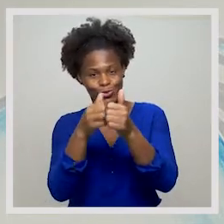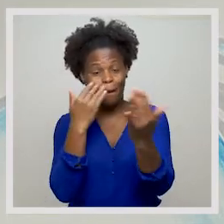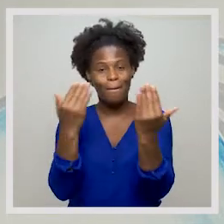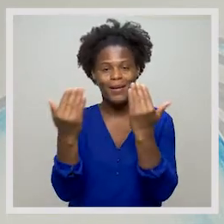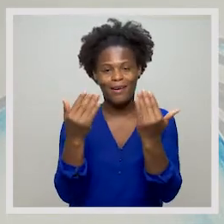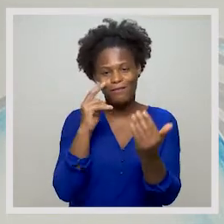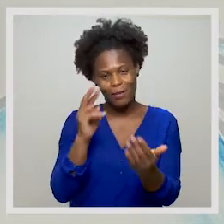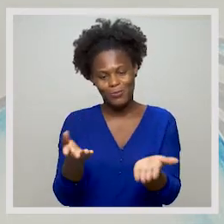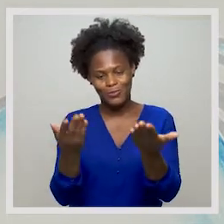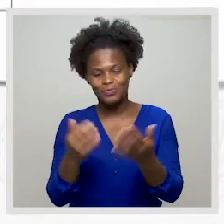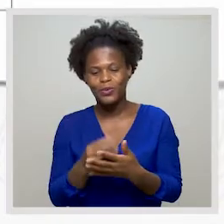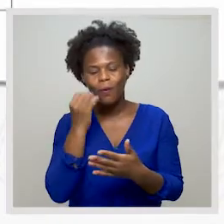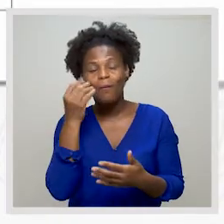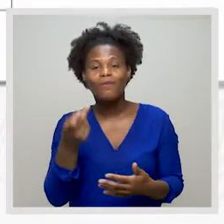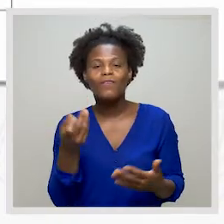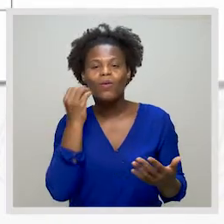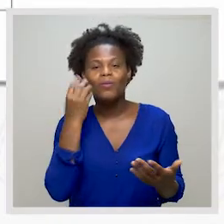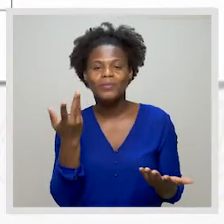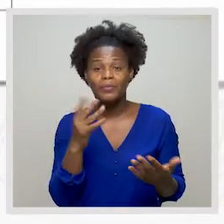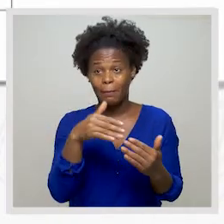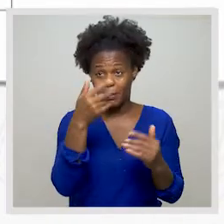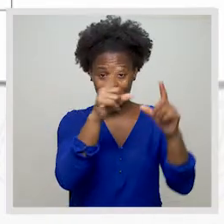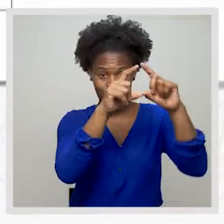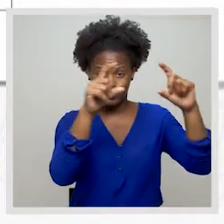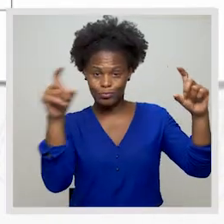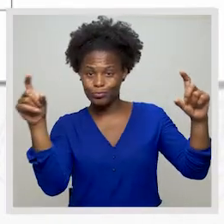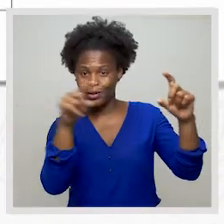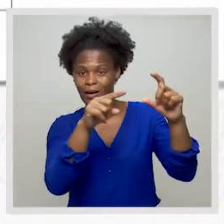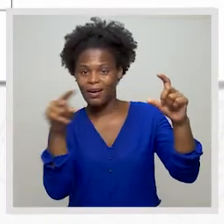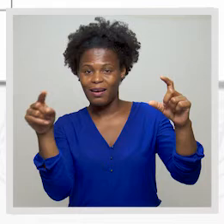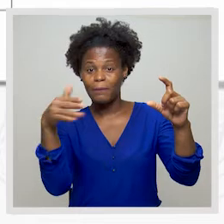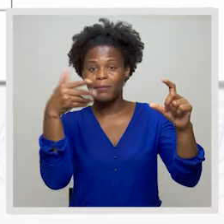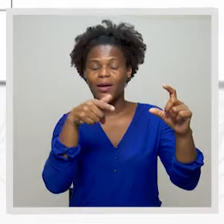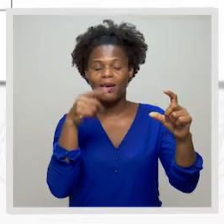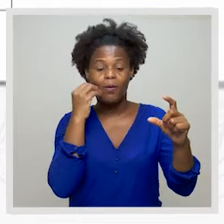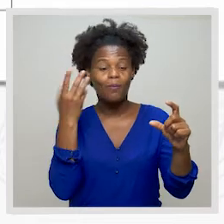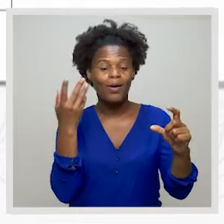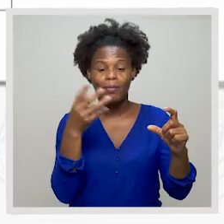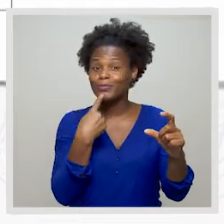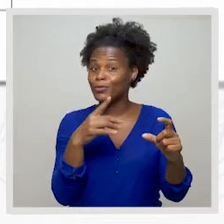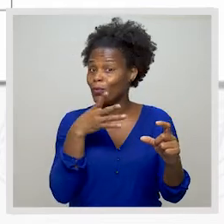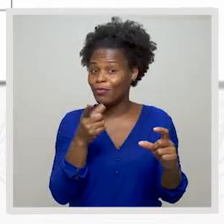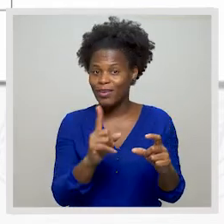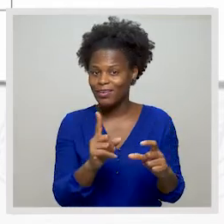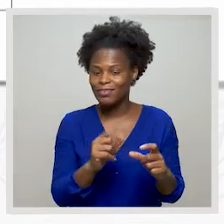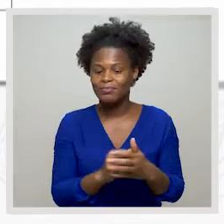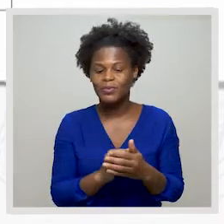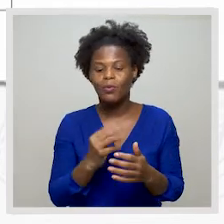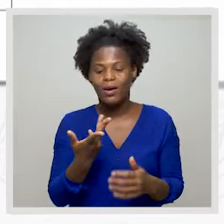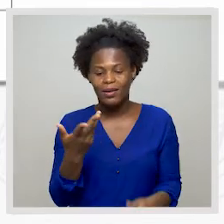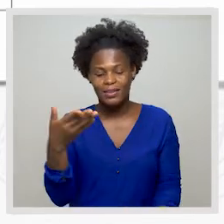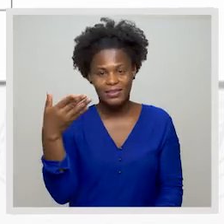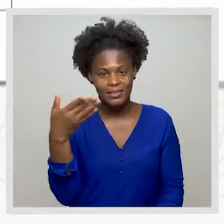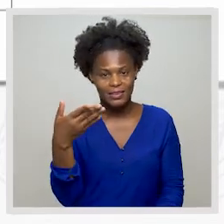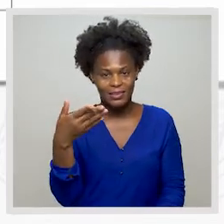juntos comparar. Como é que fica? Na primeira linha, a frequência relativa, não vou repetir,